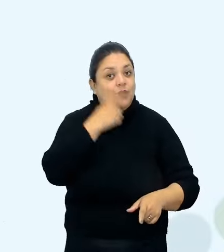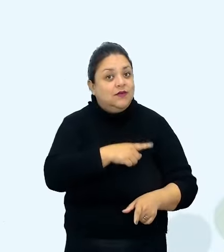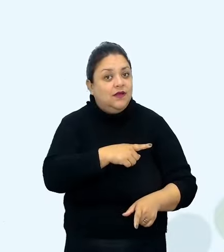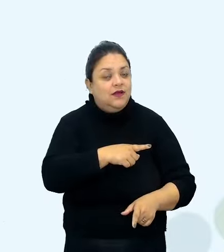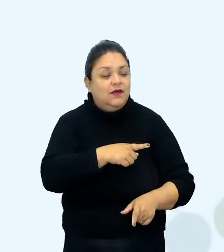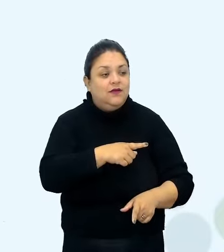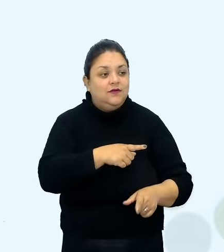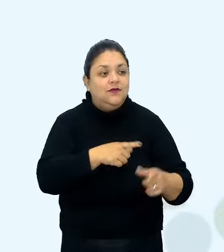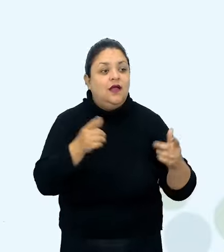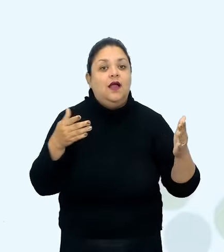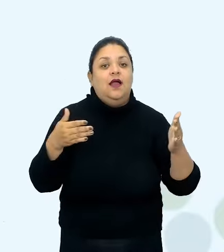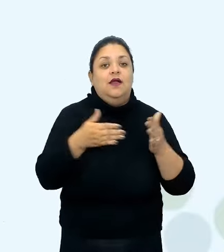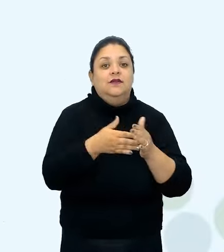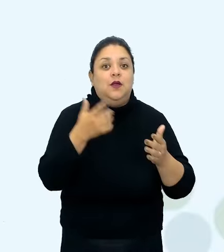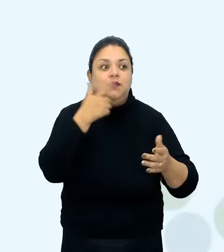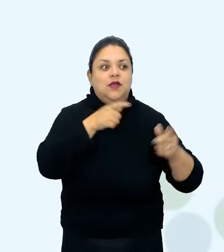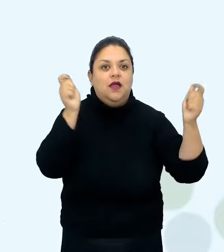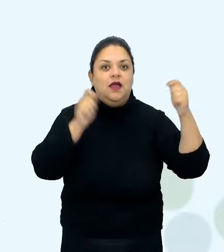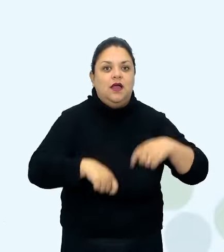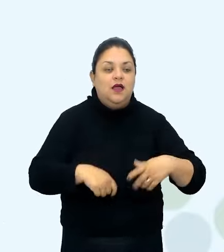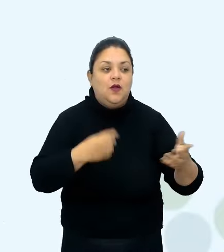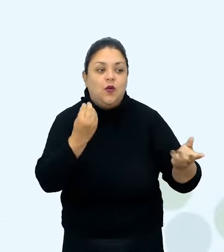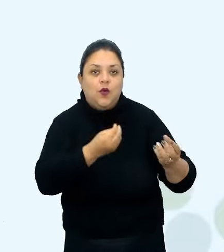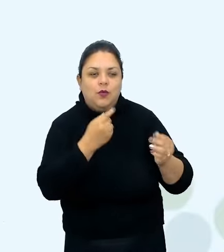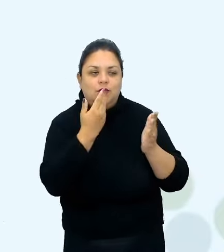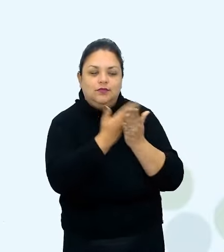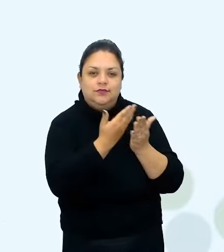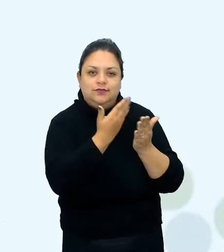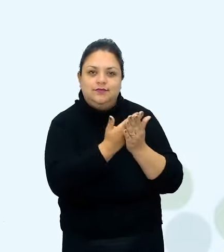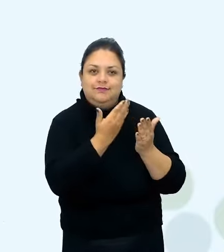crianças, né? O quanto que a gente vai vendo,